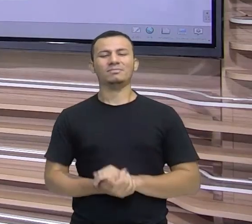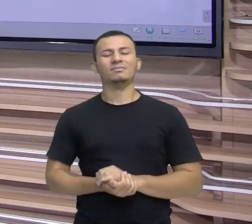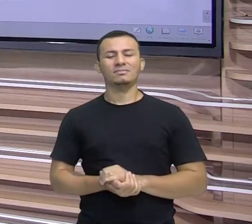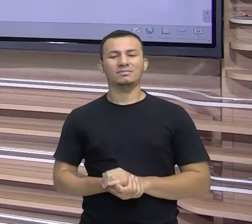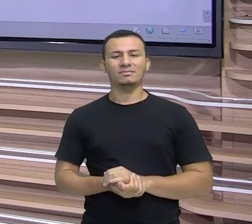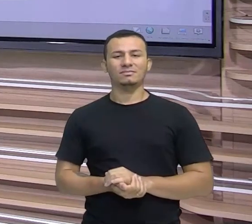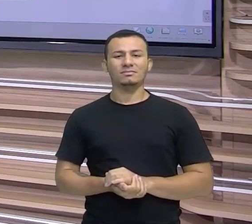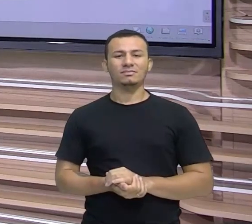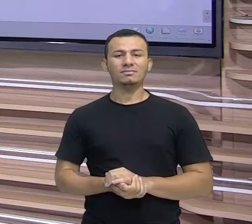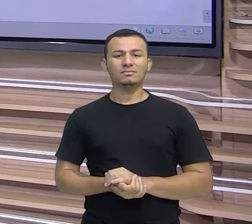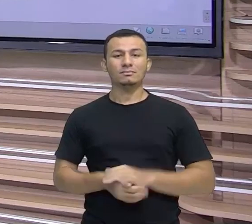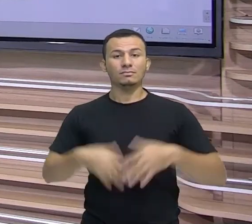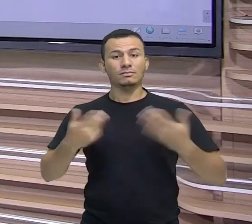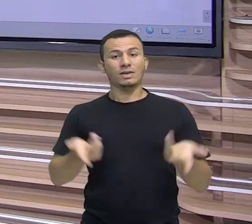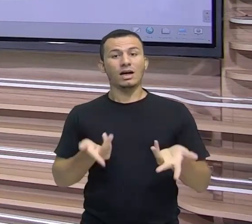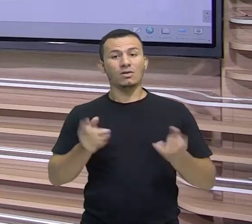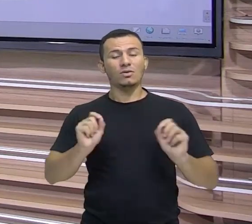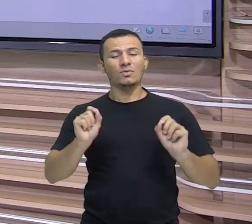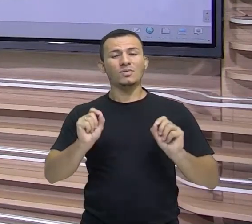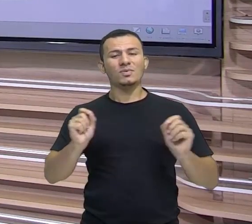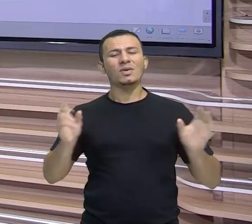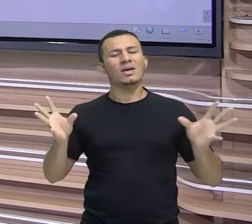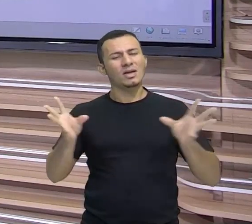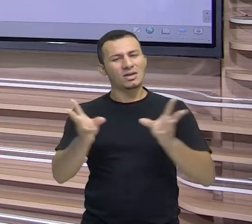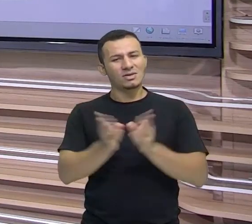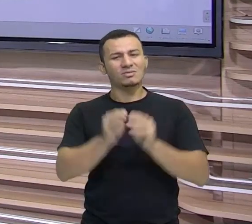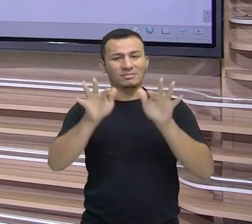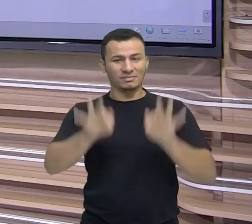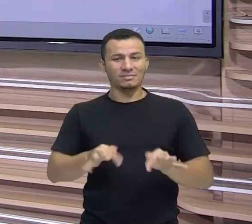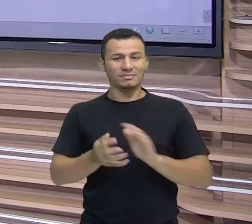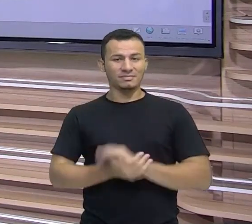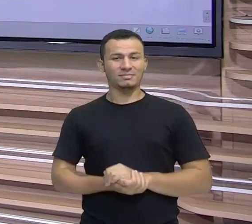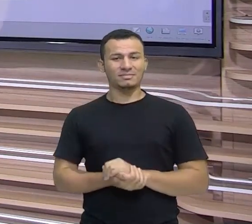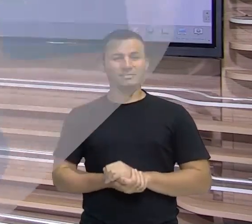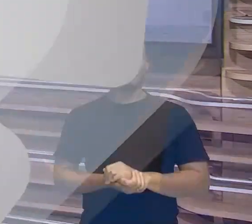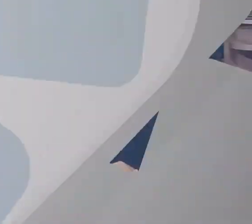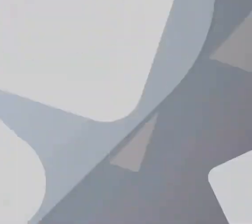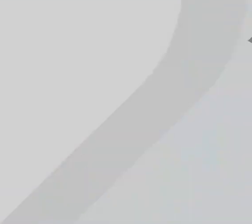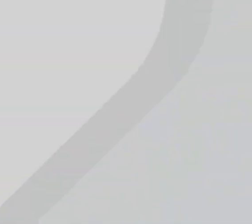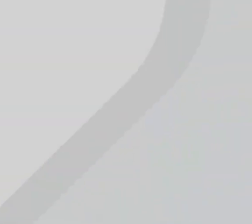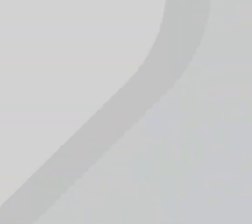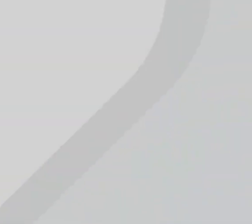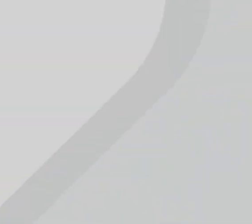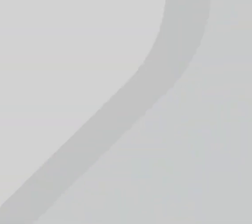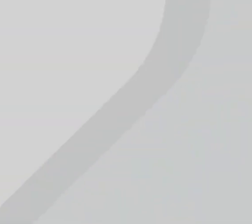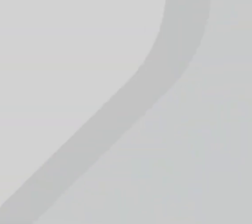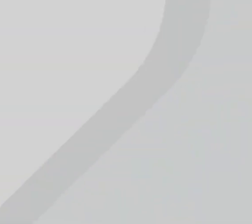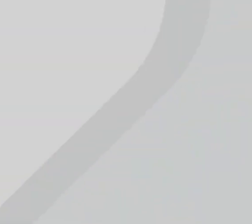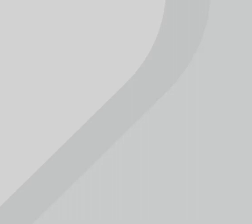Bom, vamos agora às nossas considerações finais.